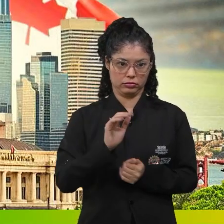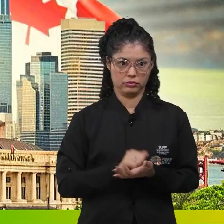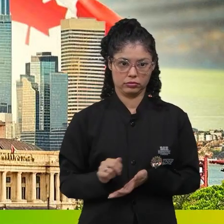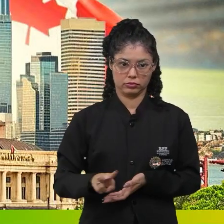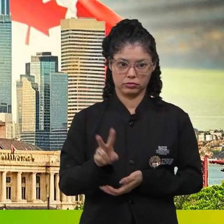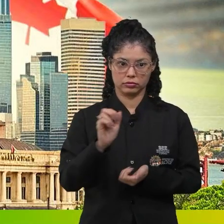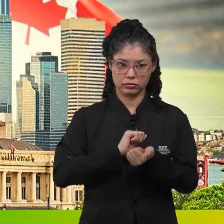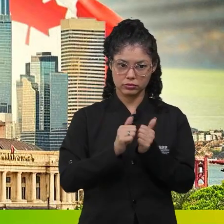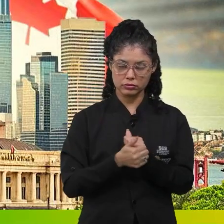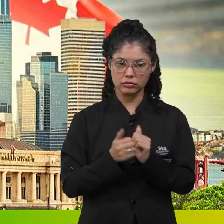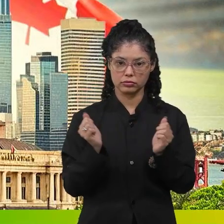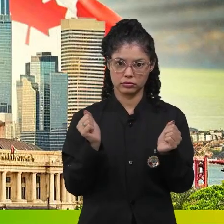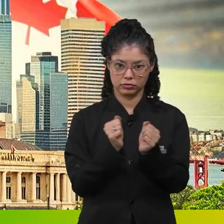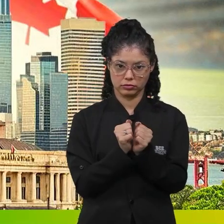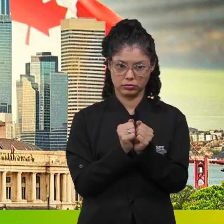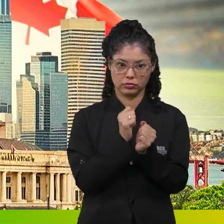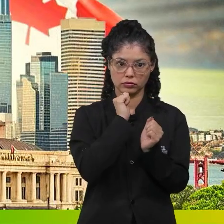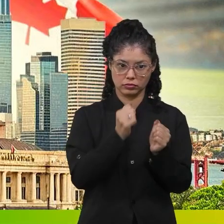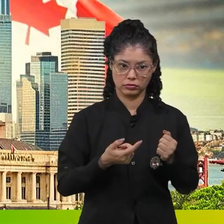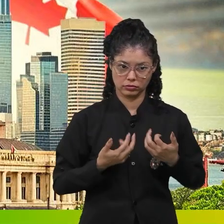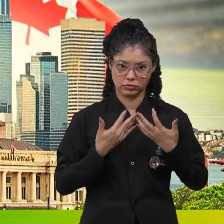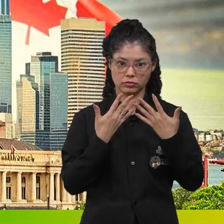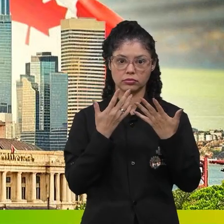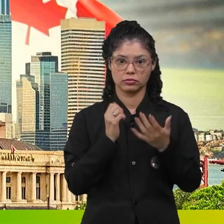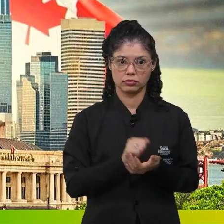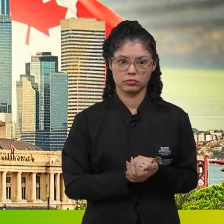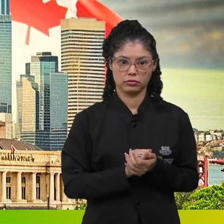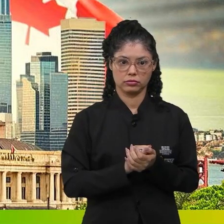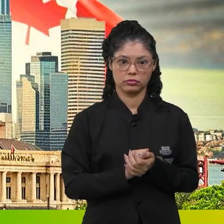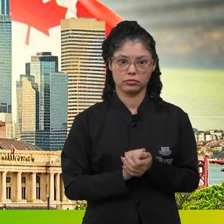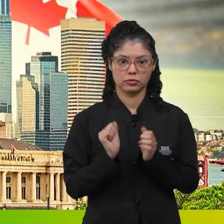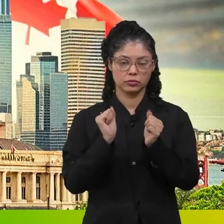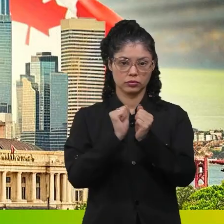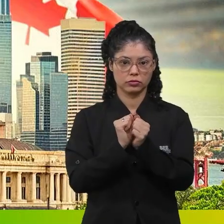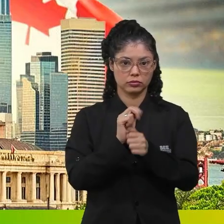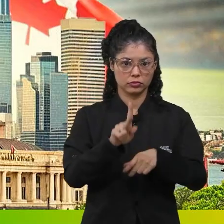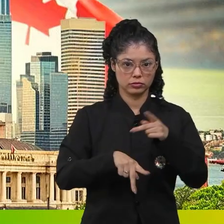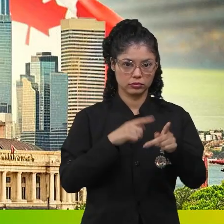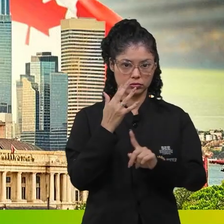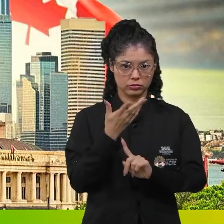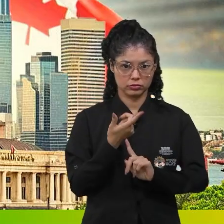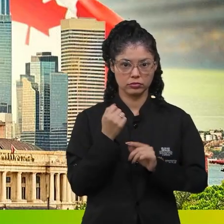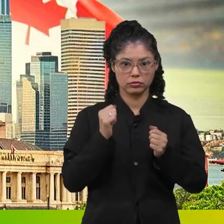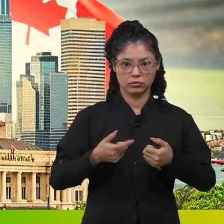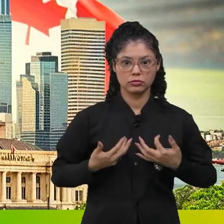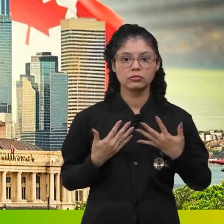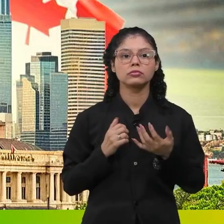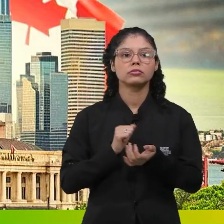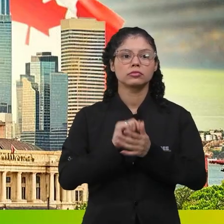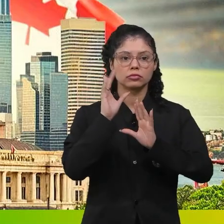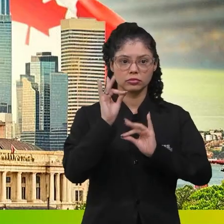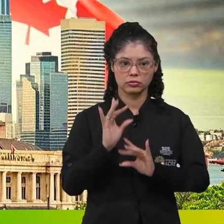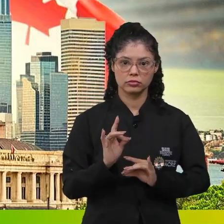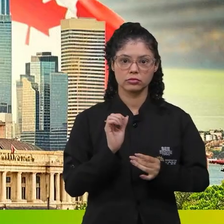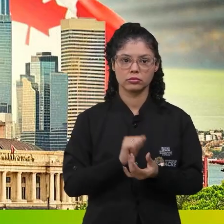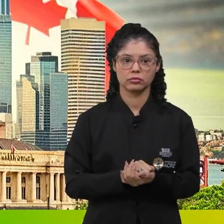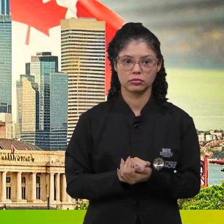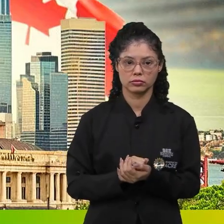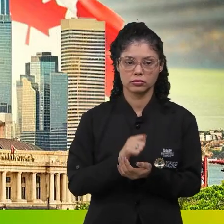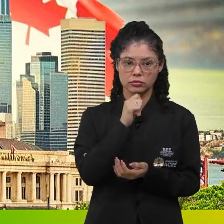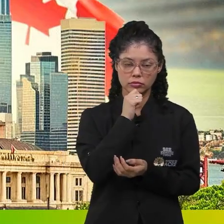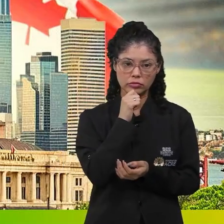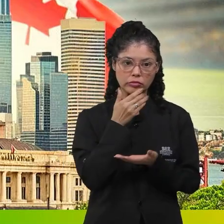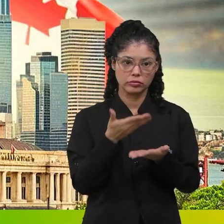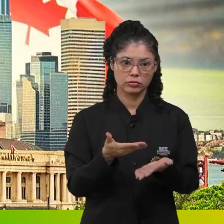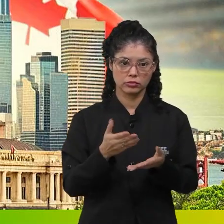anteriormente, valores coletivos e manifestações simbólicas que unem povos por meio da arte, da emoção e do espetáculo. O